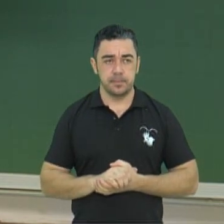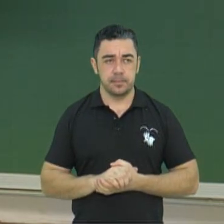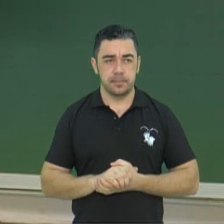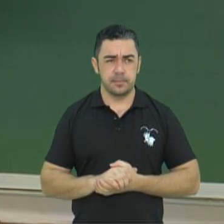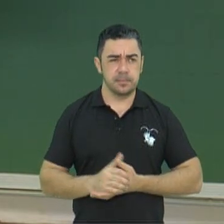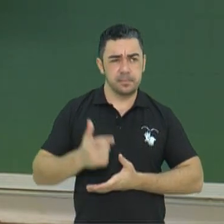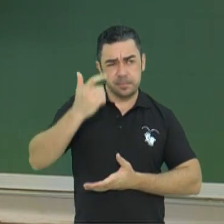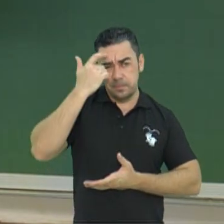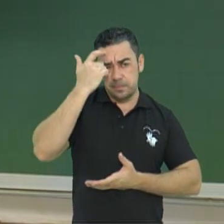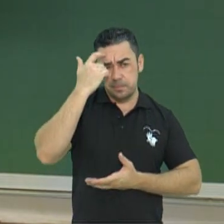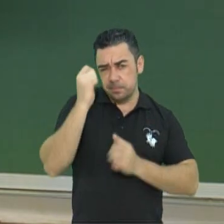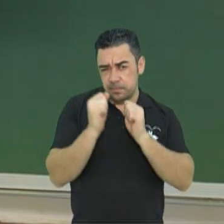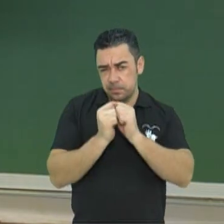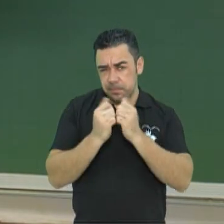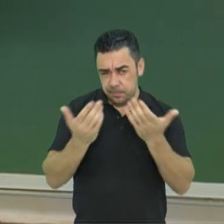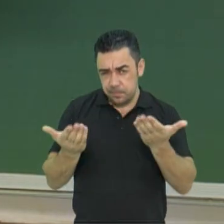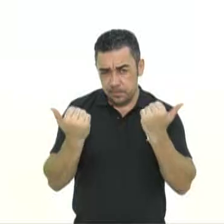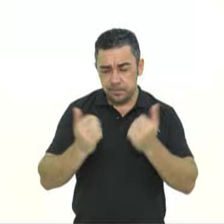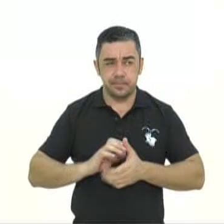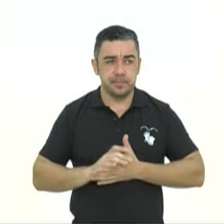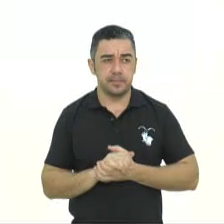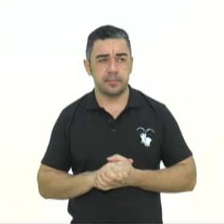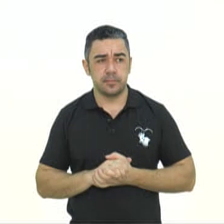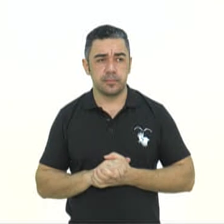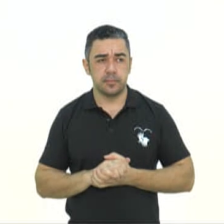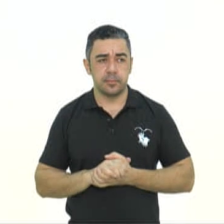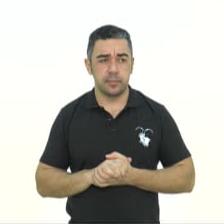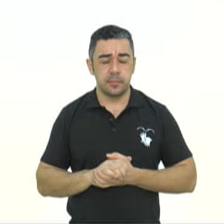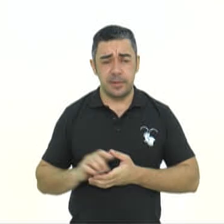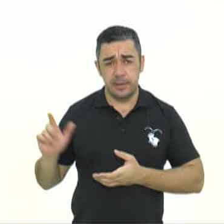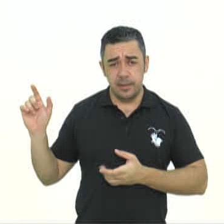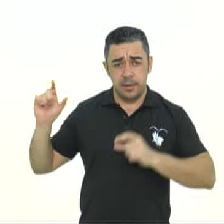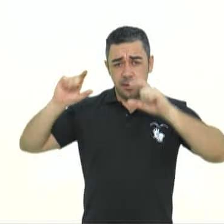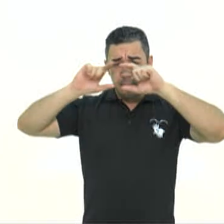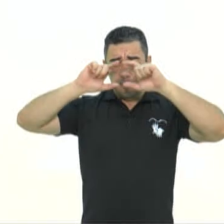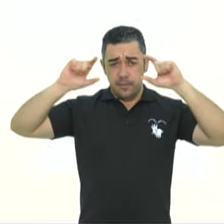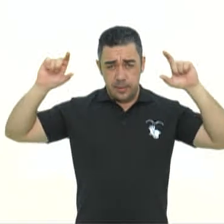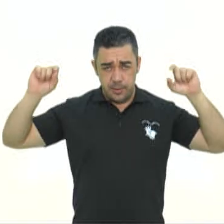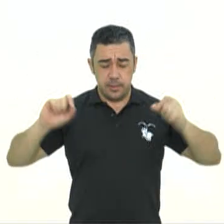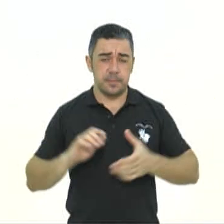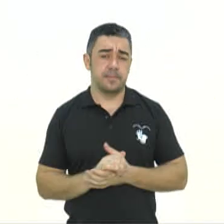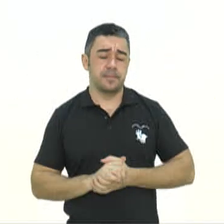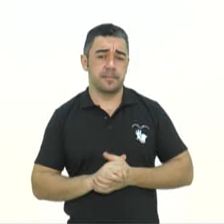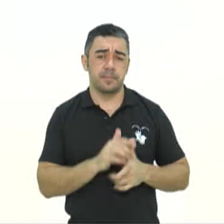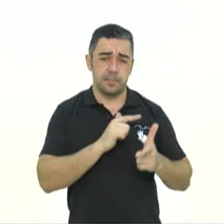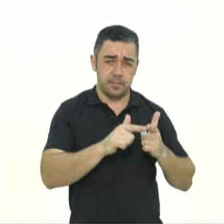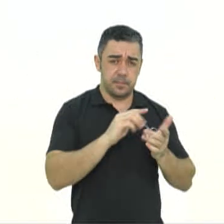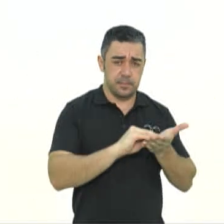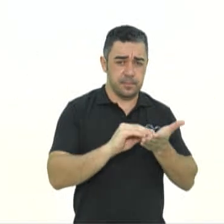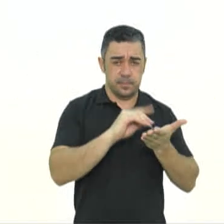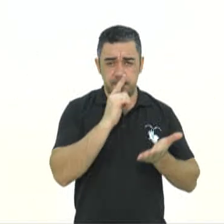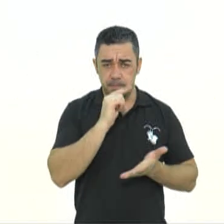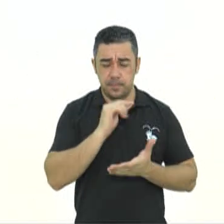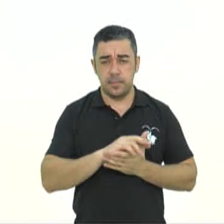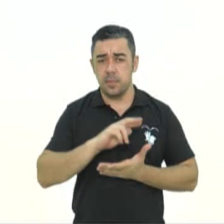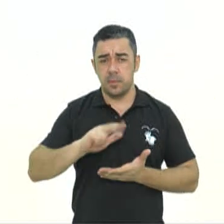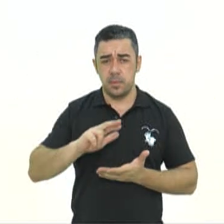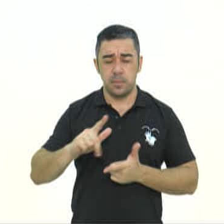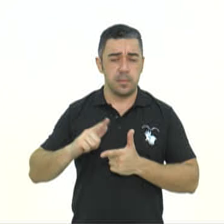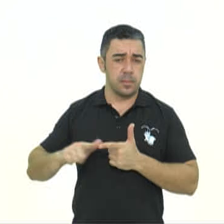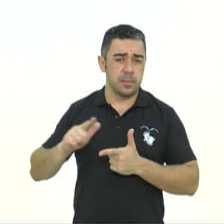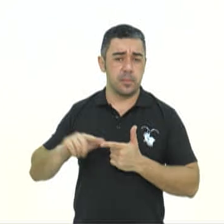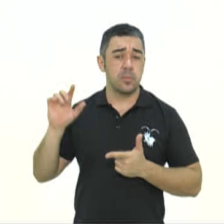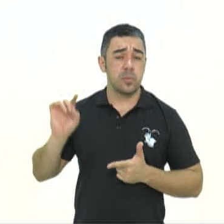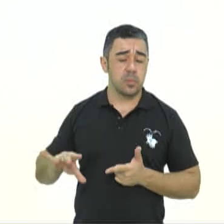Vamos pensar juntos um pouquinho? Então, nesta frase aqui, a crise hídrica não é mais um